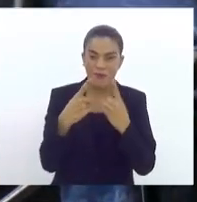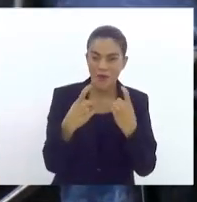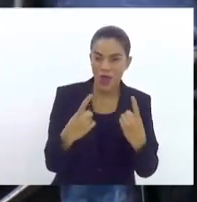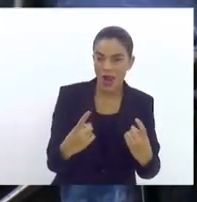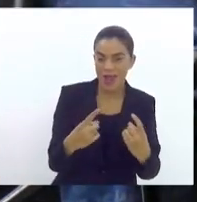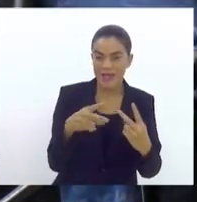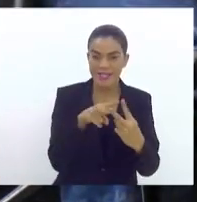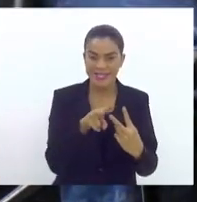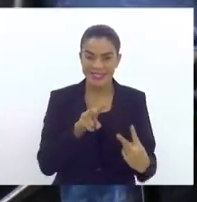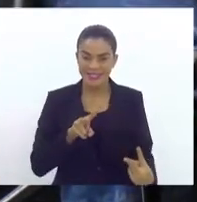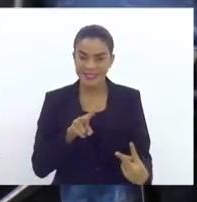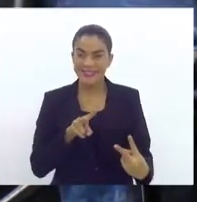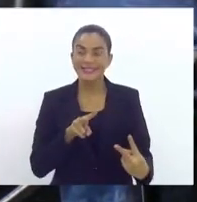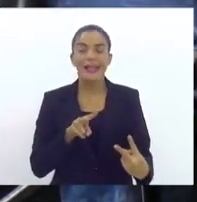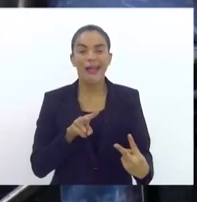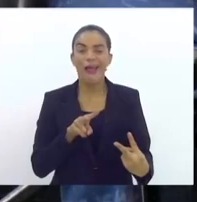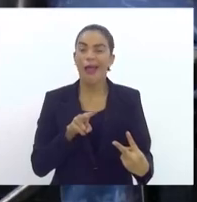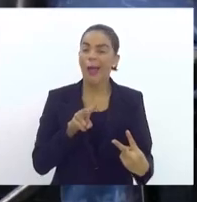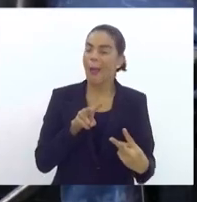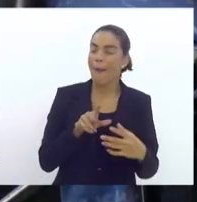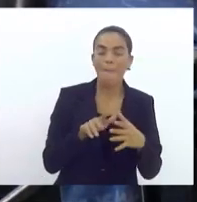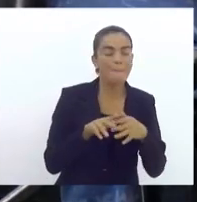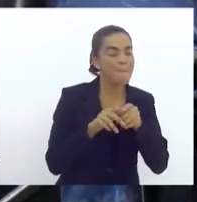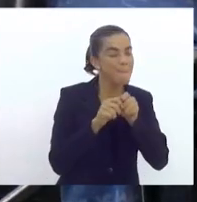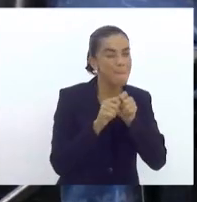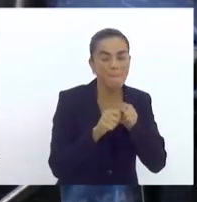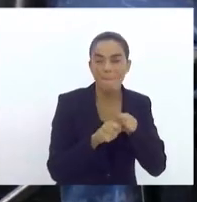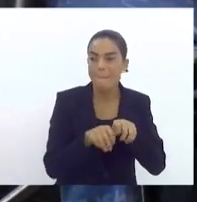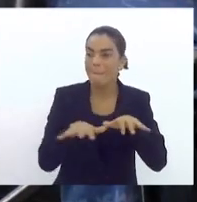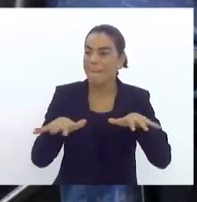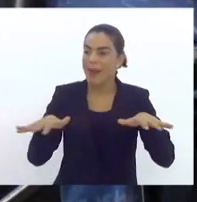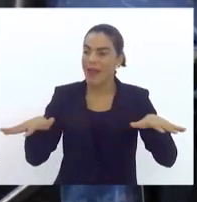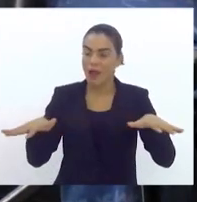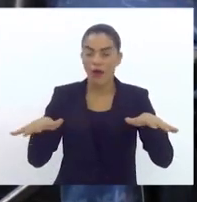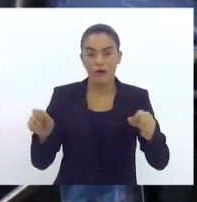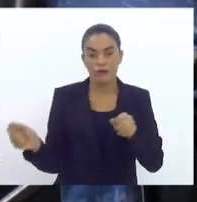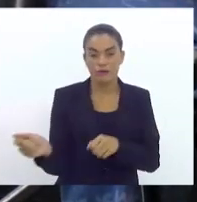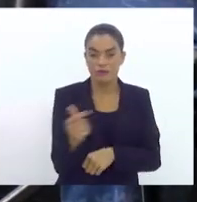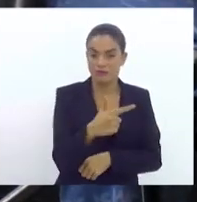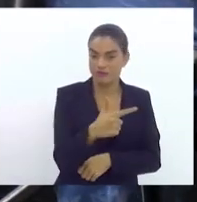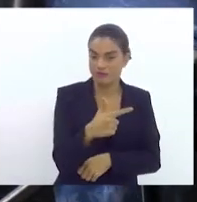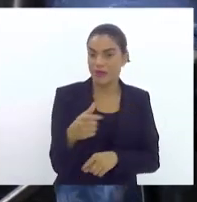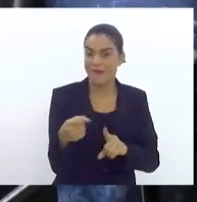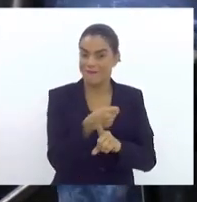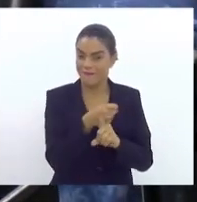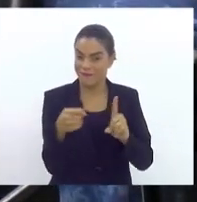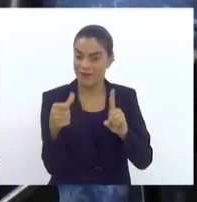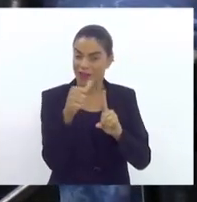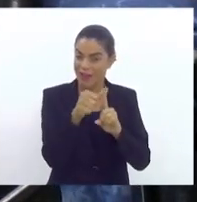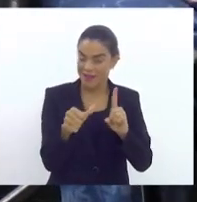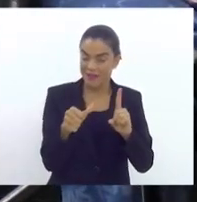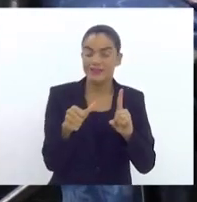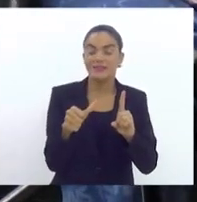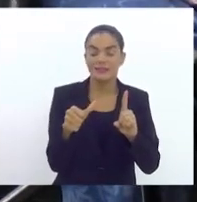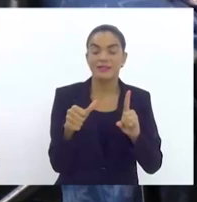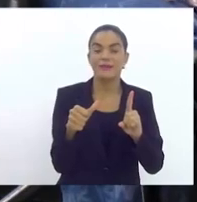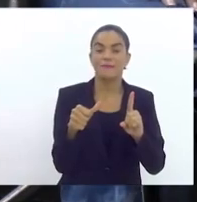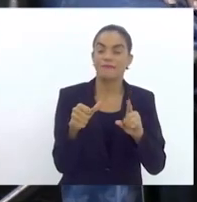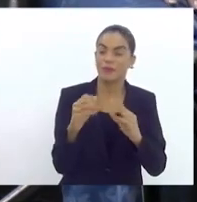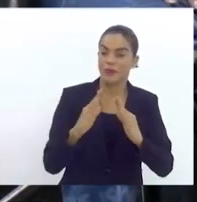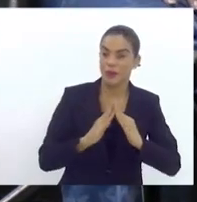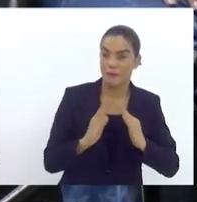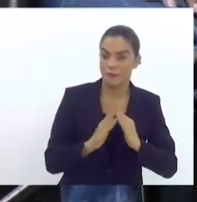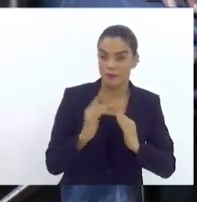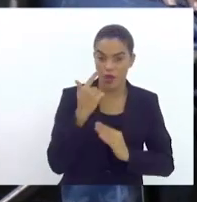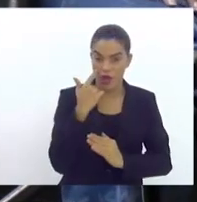Ela atinge um espectro maior do que a violência doméstica então eu vou começar fazendo uma pequena diferença né